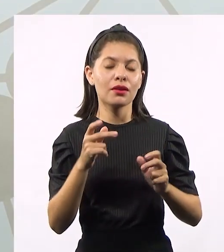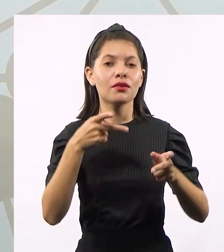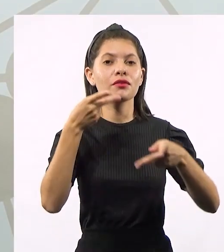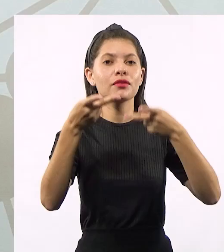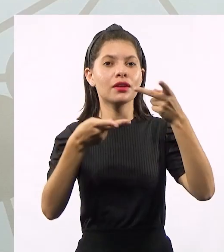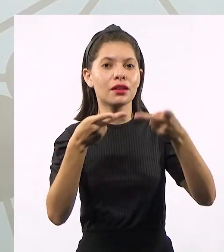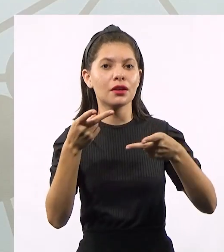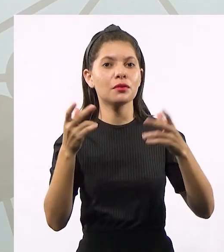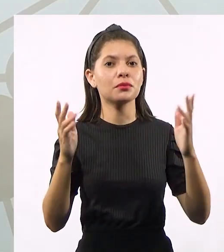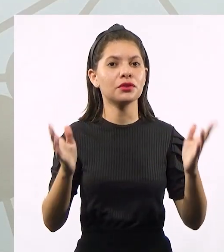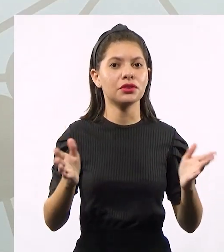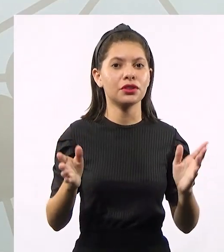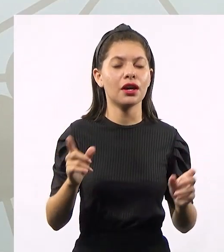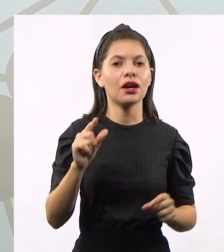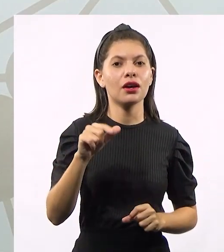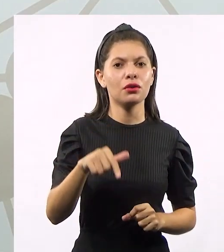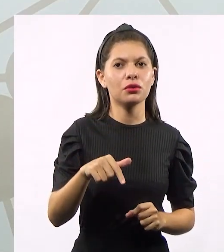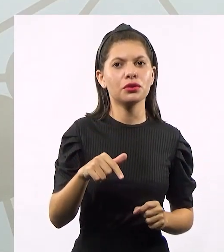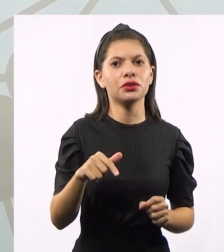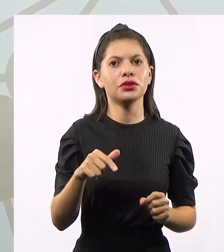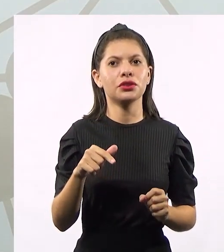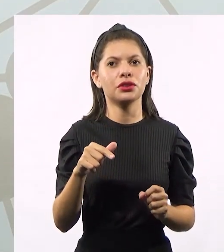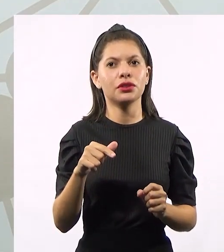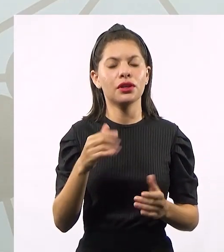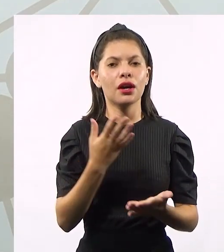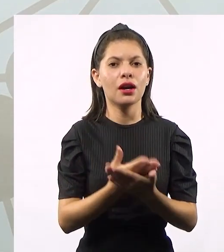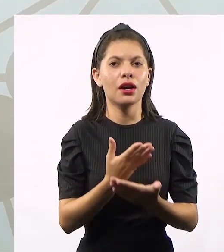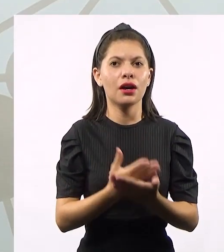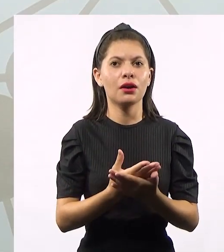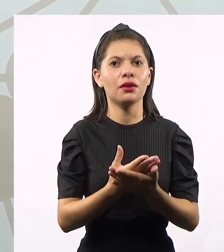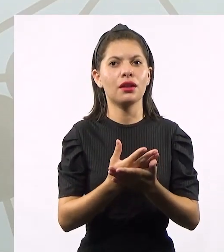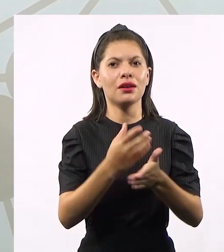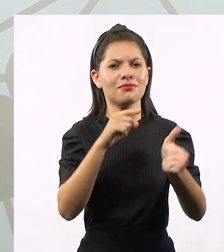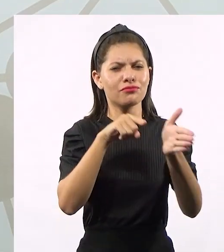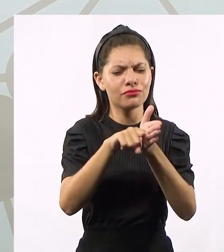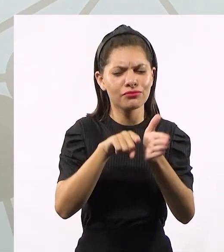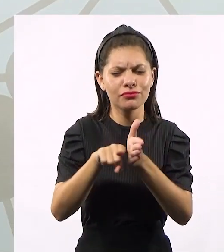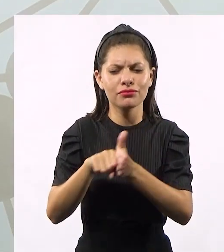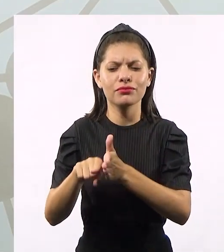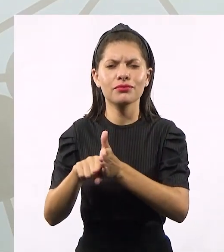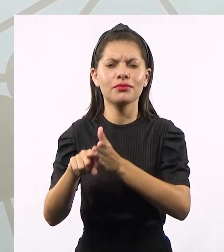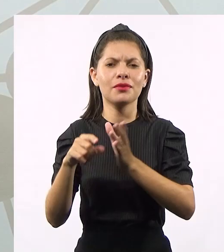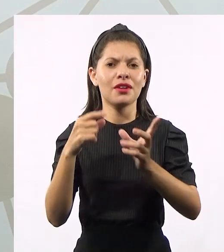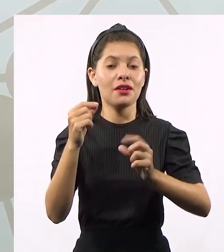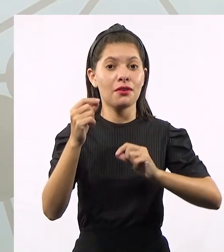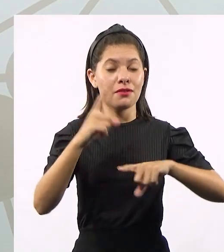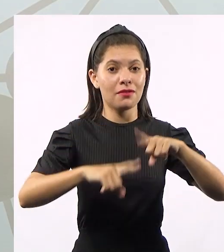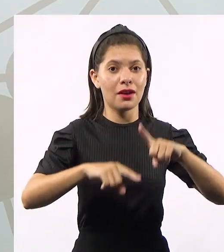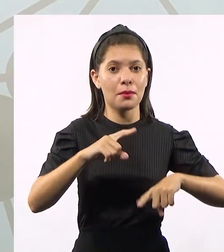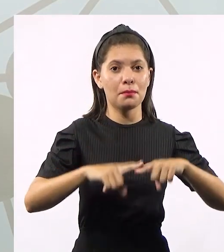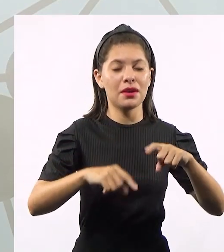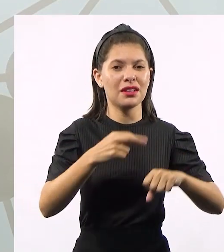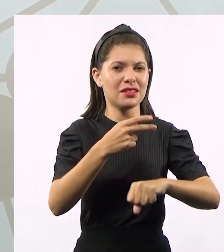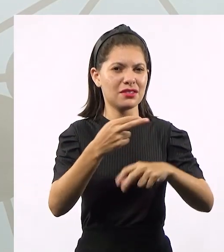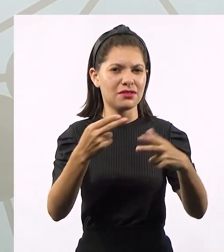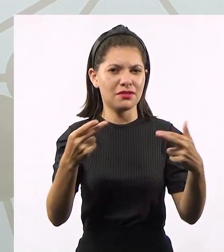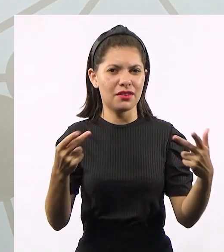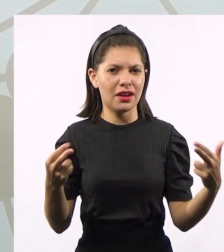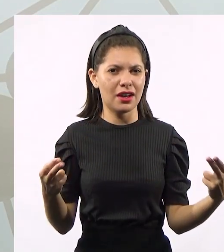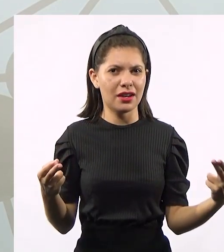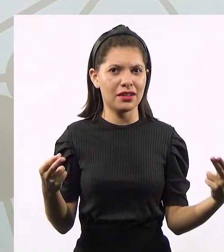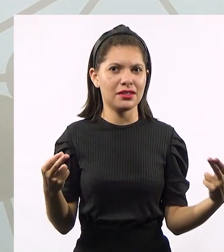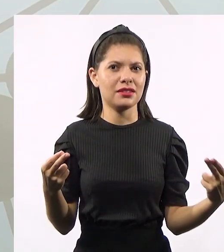e abordamos, hoje a aula vai ser sobre questionários. E aí, professor, são várias ferramentas e a gente vai abordar especificamente o